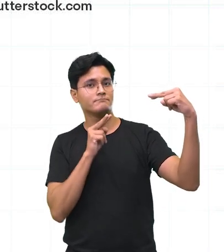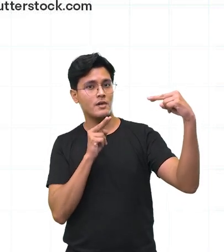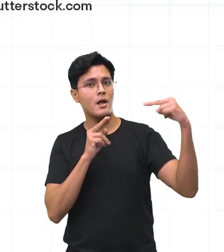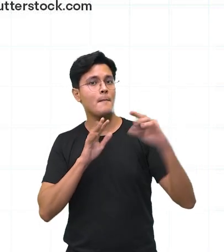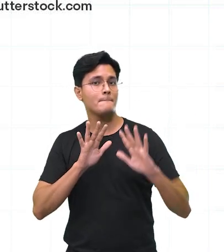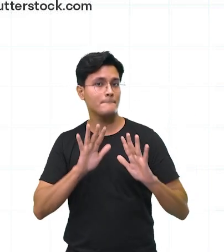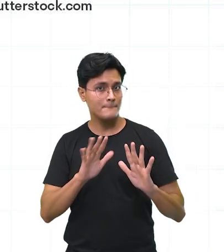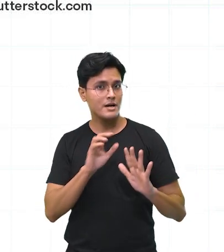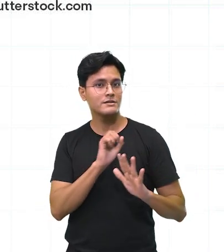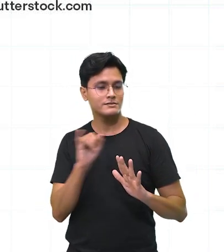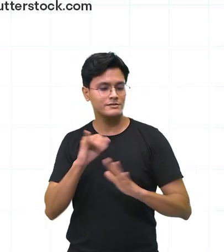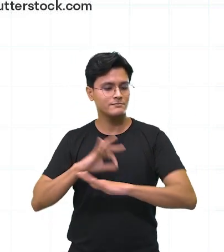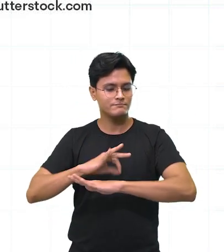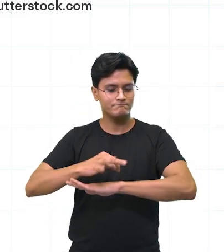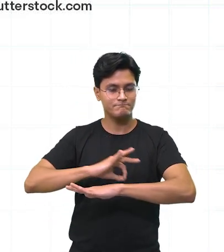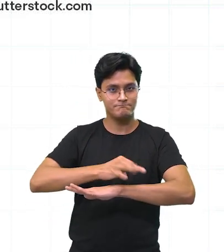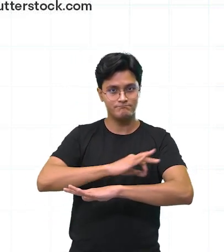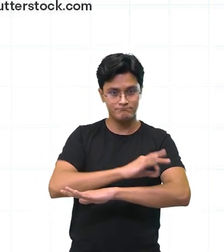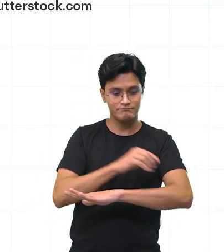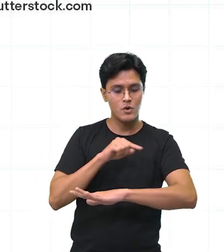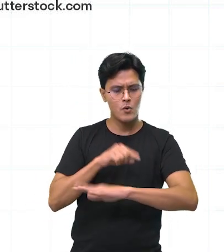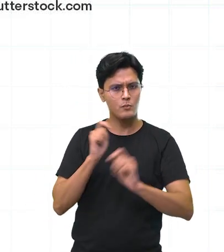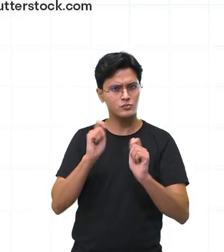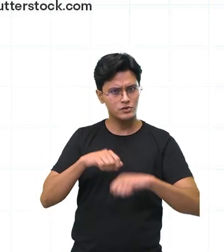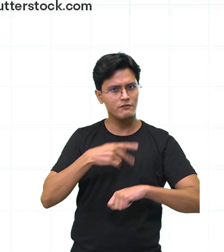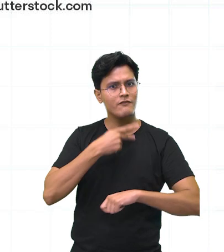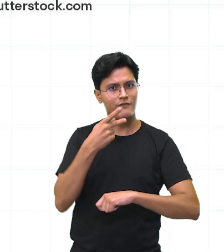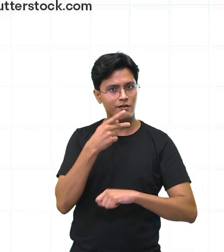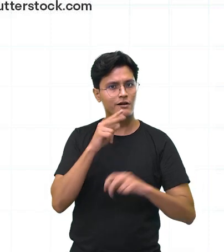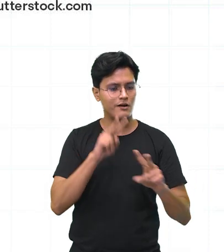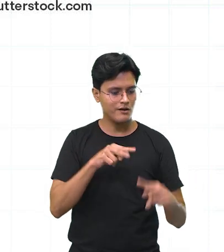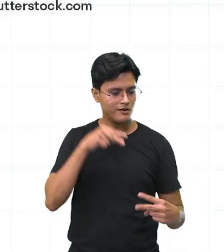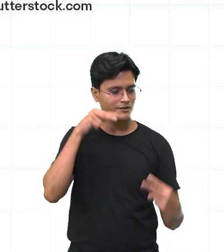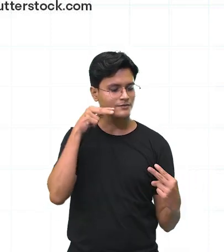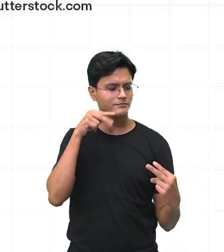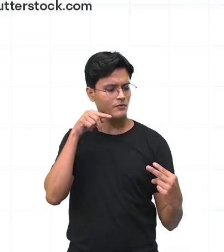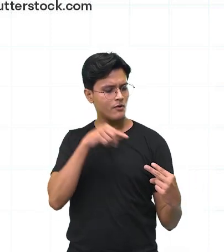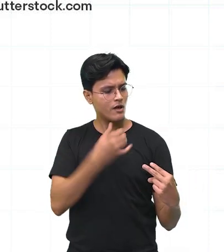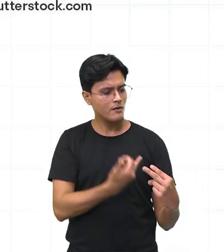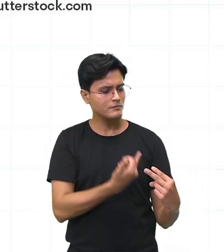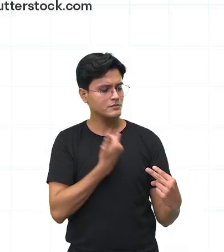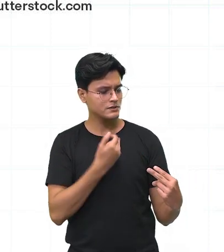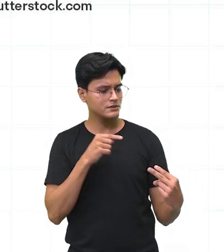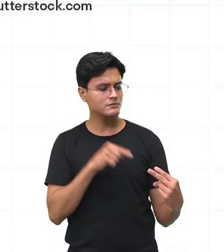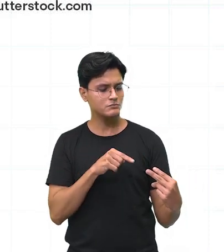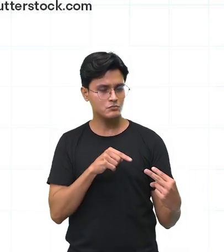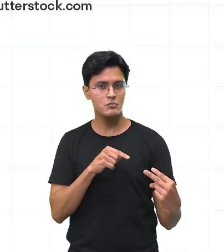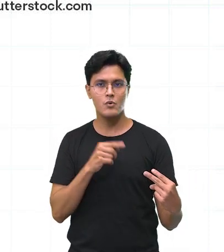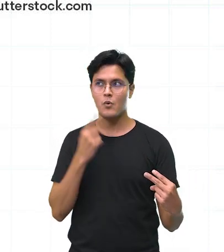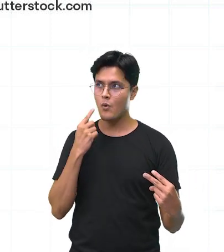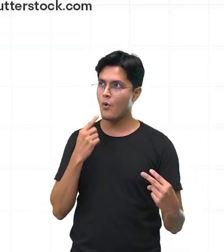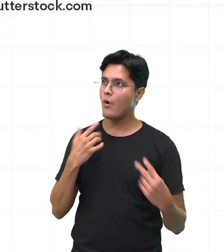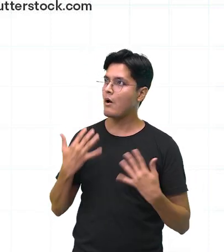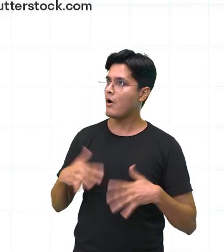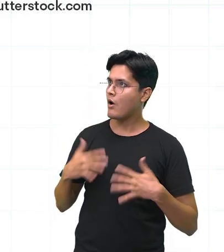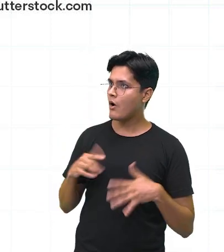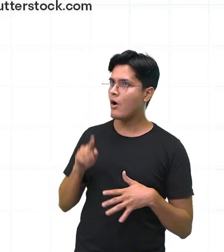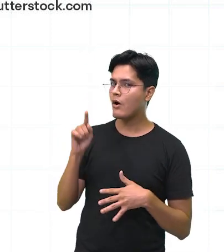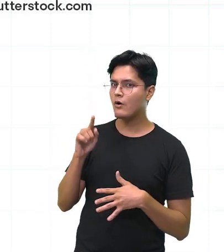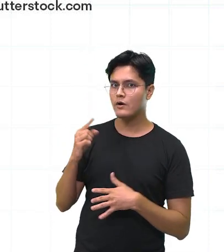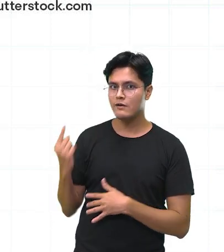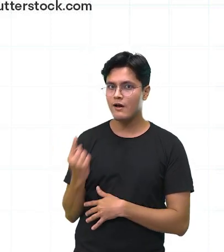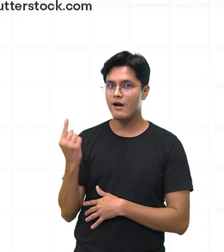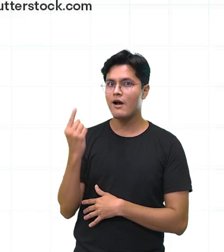se formiga falasse e me visse lá do chão, ia dizer com certeza, minha